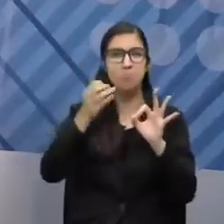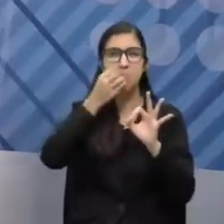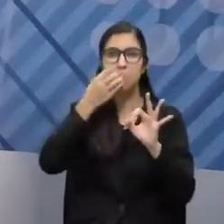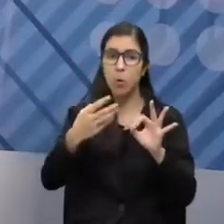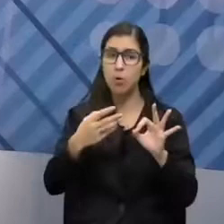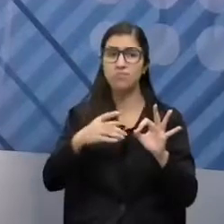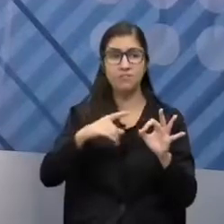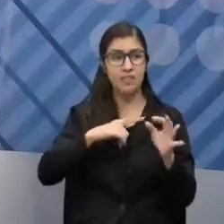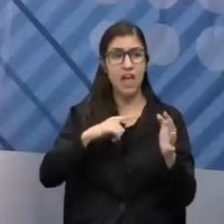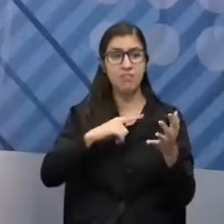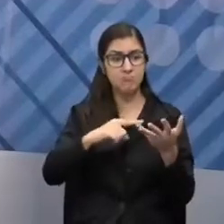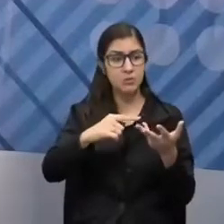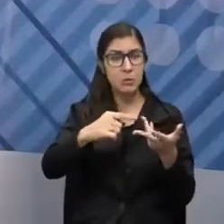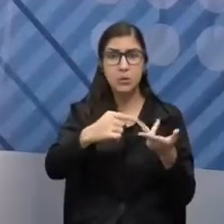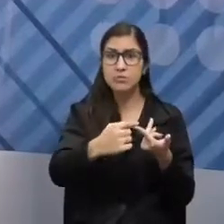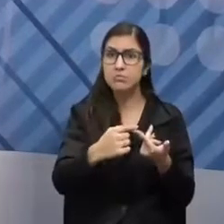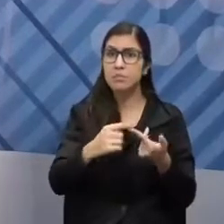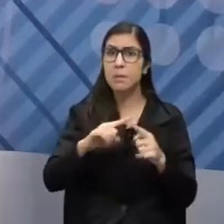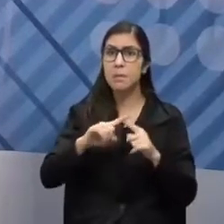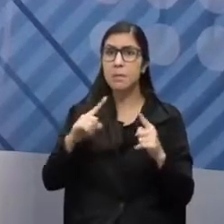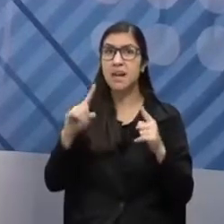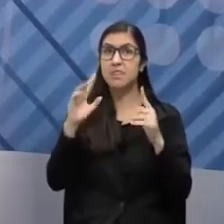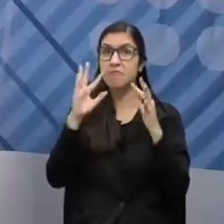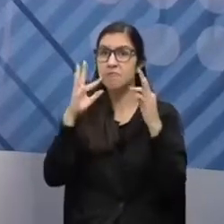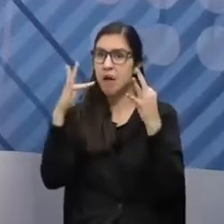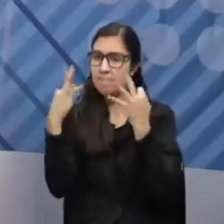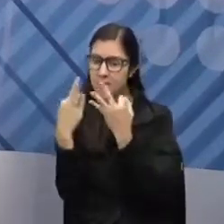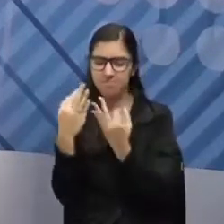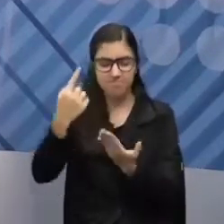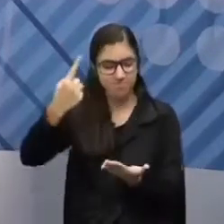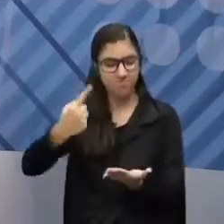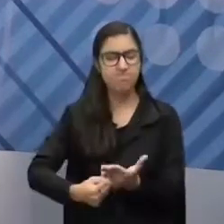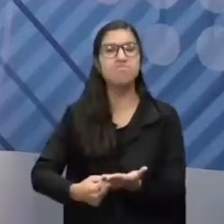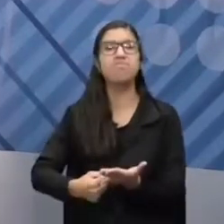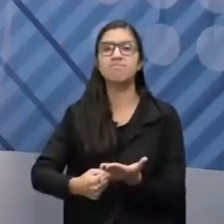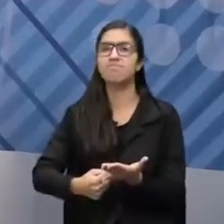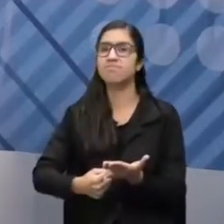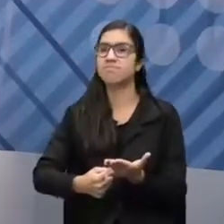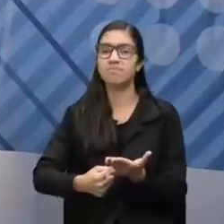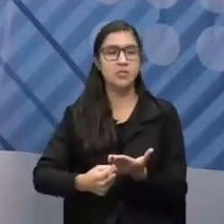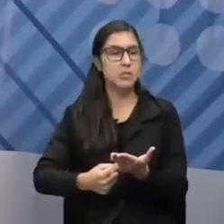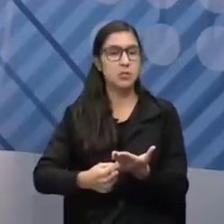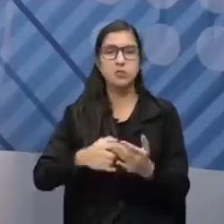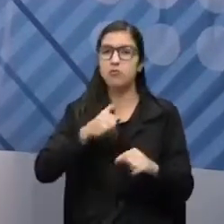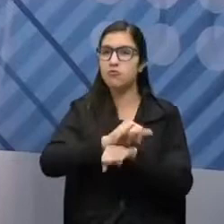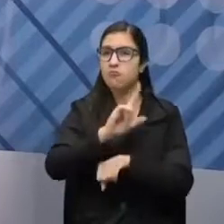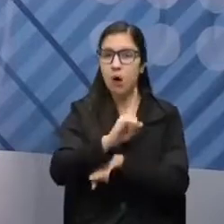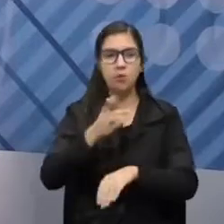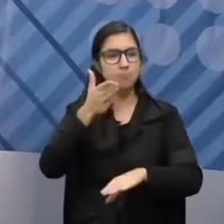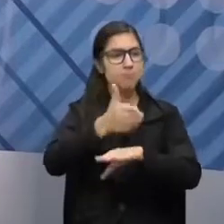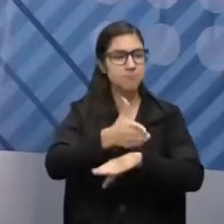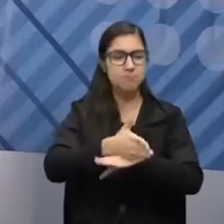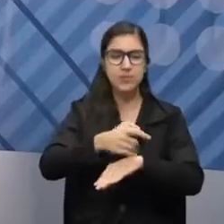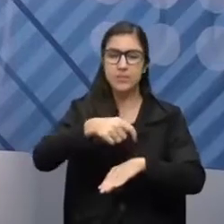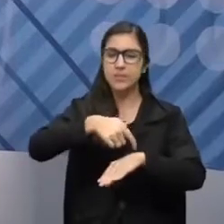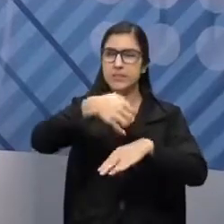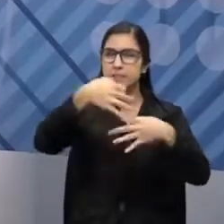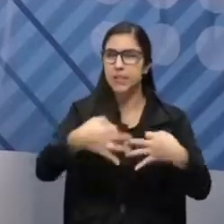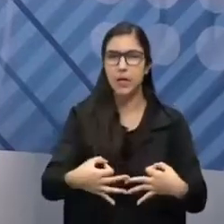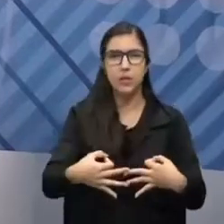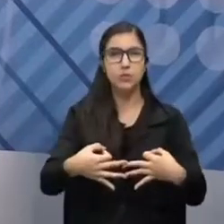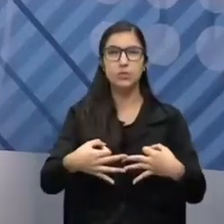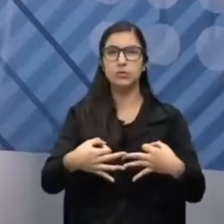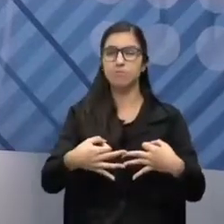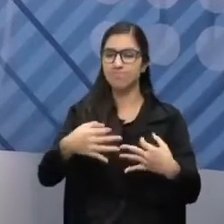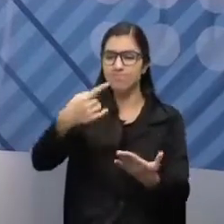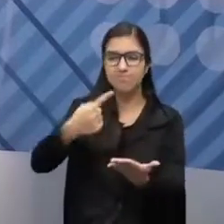esses comprometimentos. Só que uma família extremamente comprometida, sem falta, assídua, pontual,